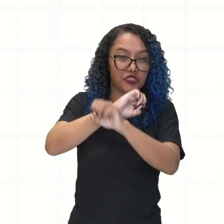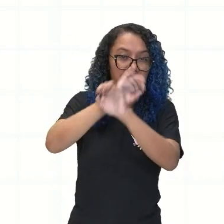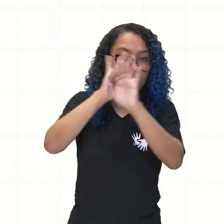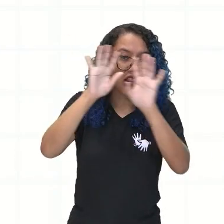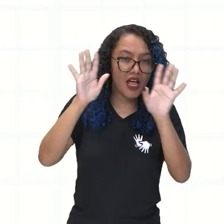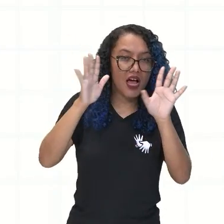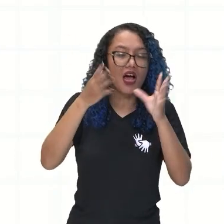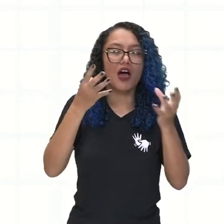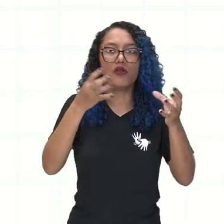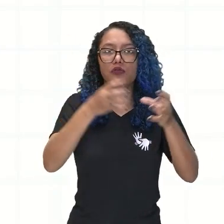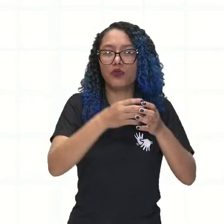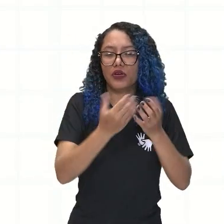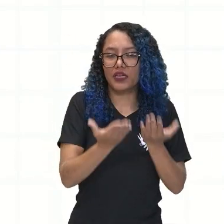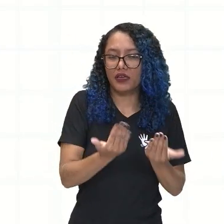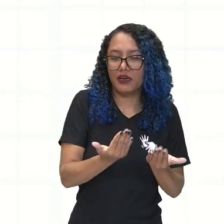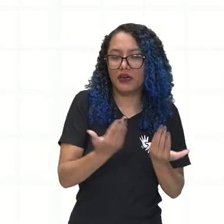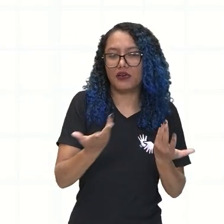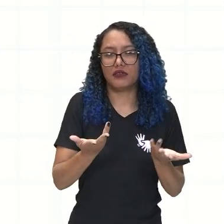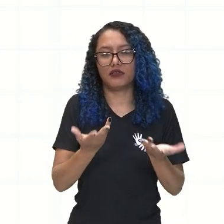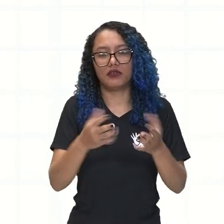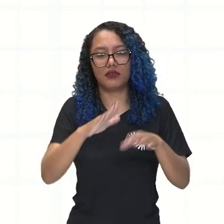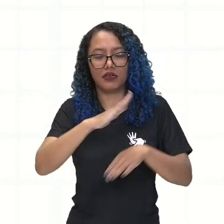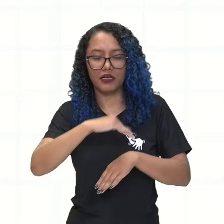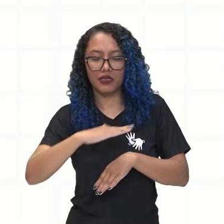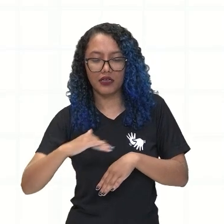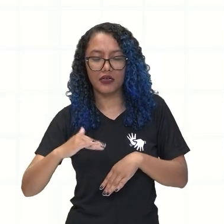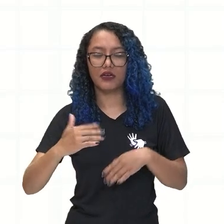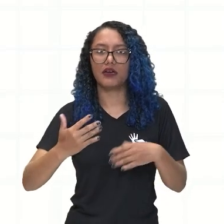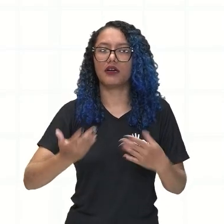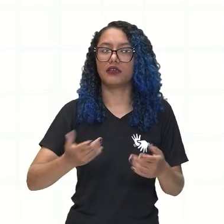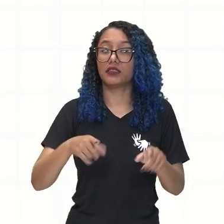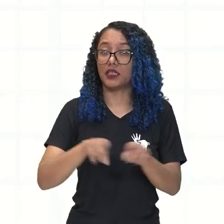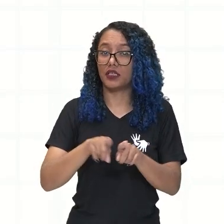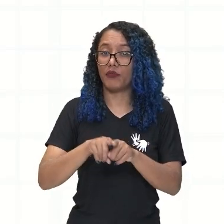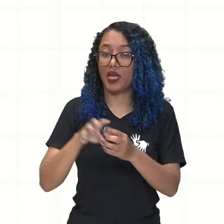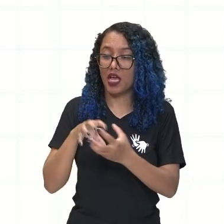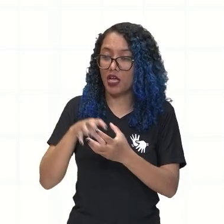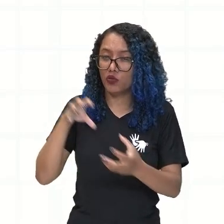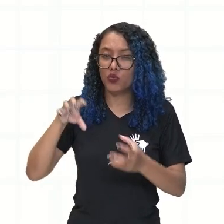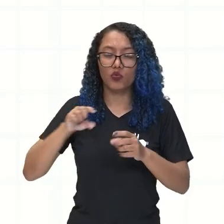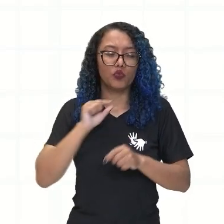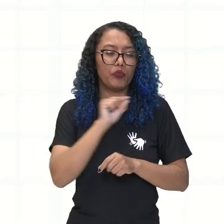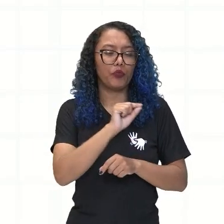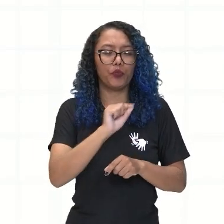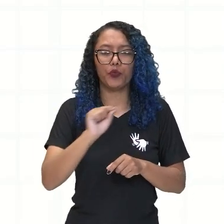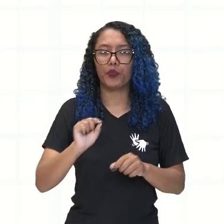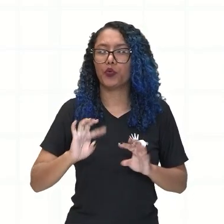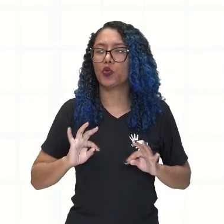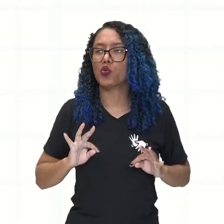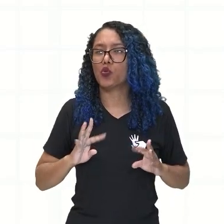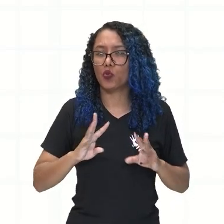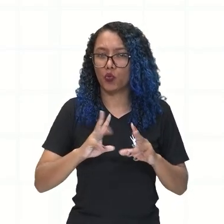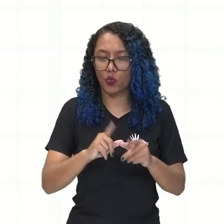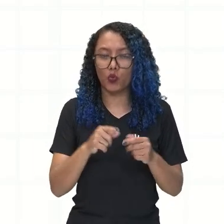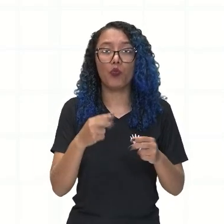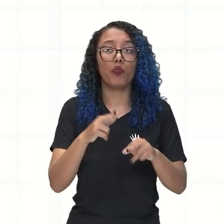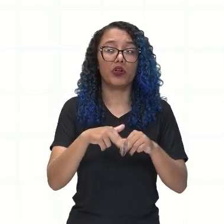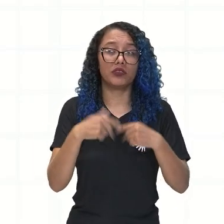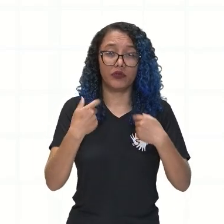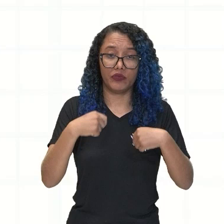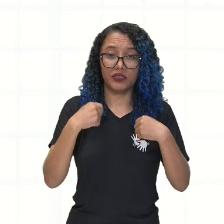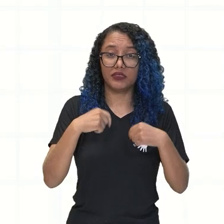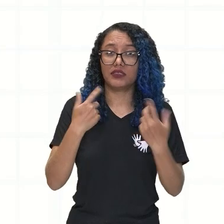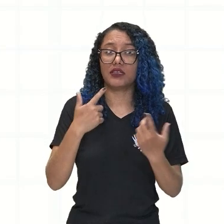ao adolescente, também ali ao adulto, todos eles. Por isso, a linguagem ela tem que ser clara, ela tem que